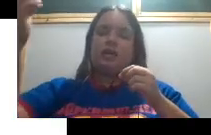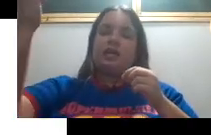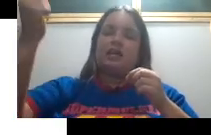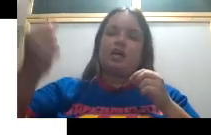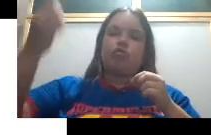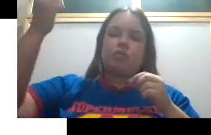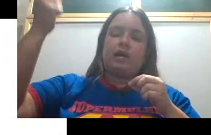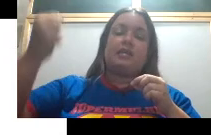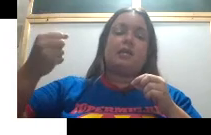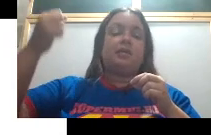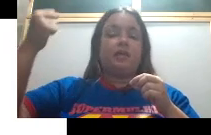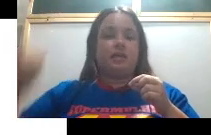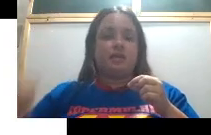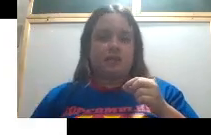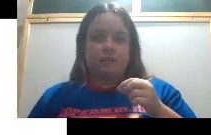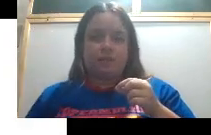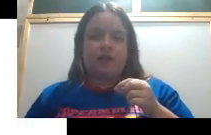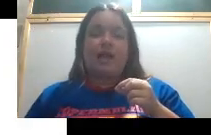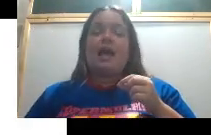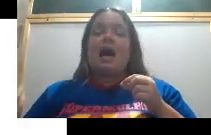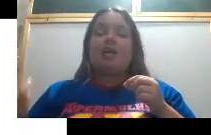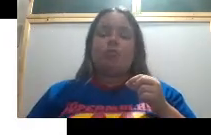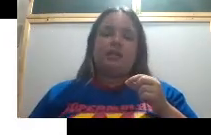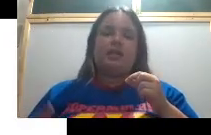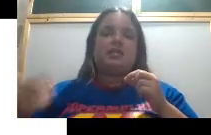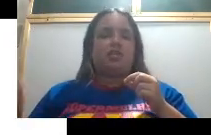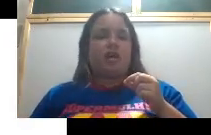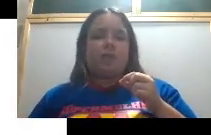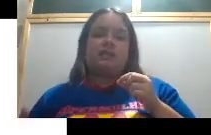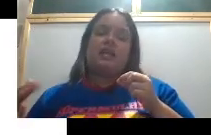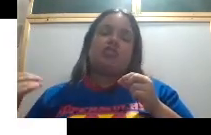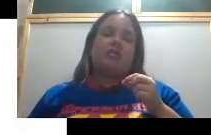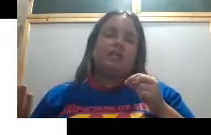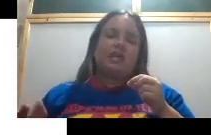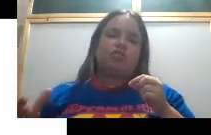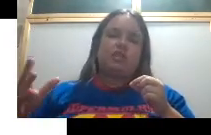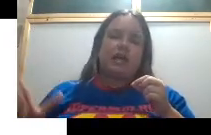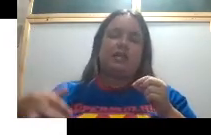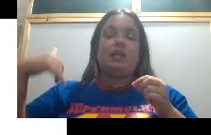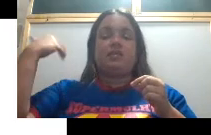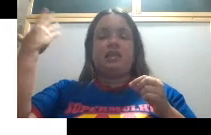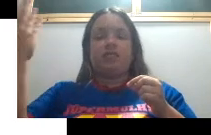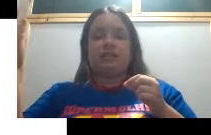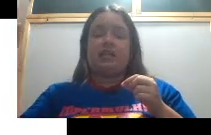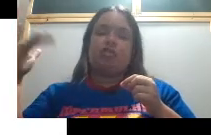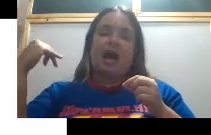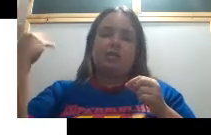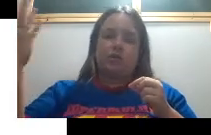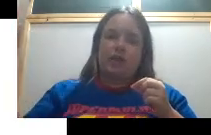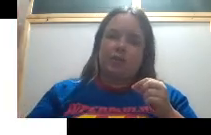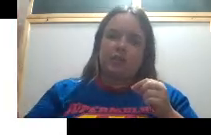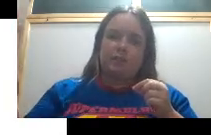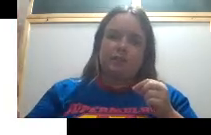tem esse friozinho aqui né que ajuda essa bandeira a descer as bandeiras dela geralmente elas devem ter as piadas não deve ser